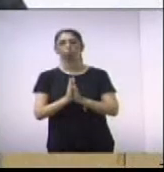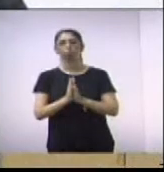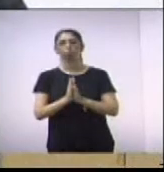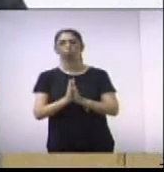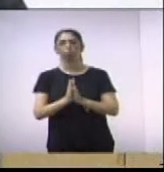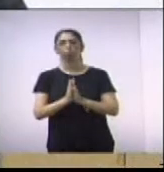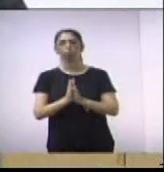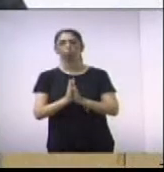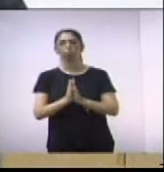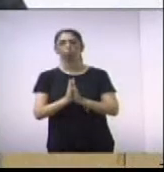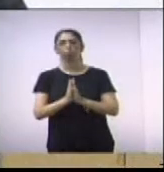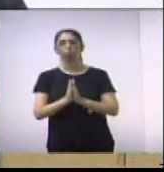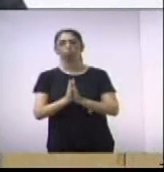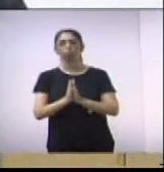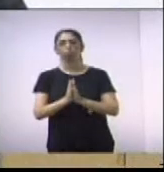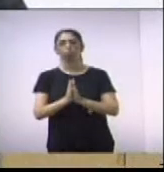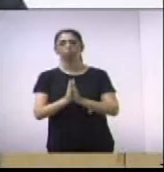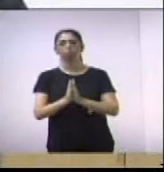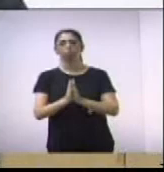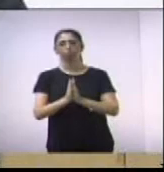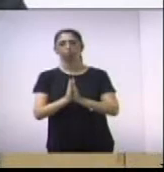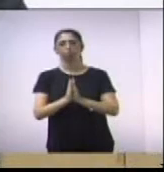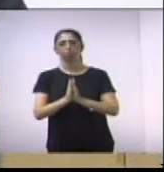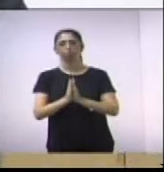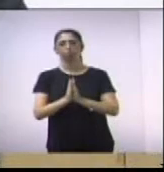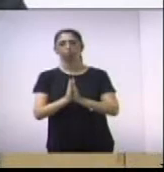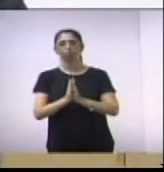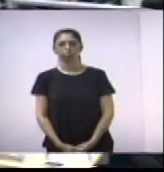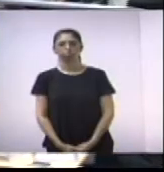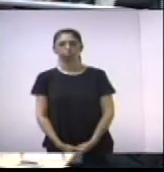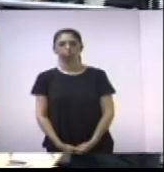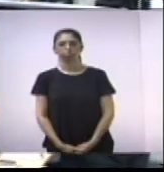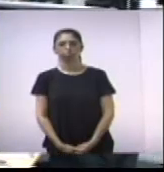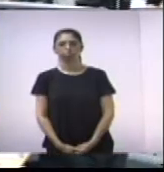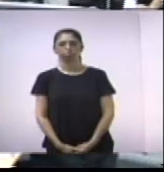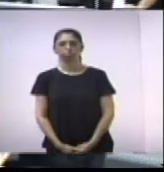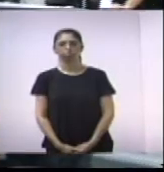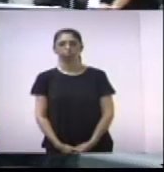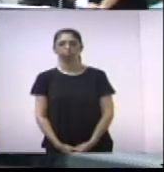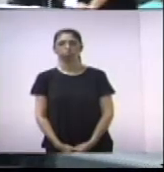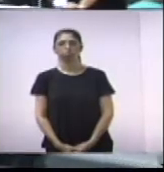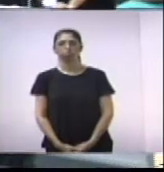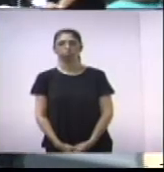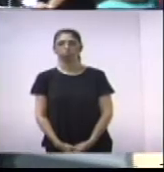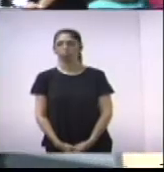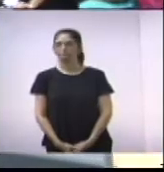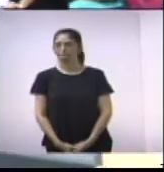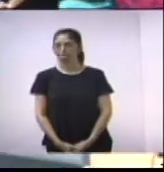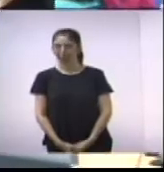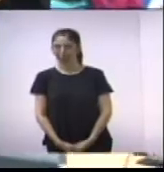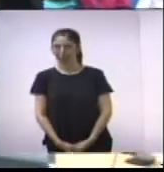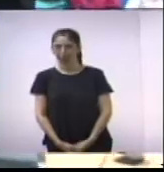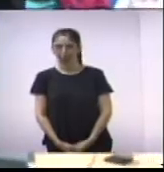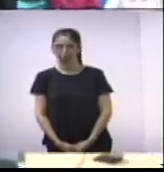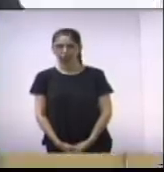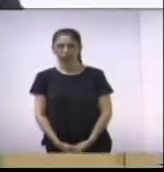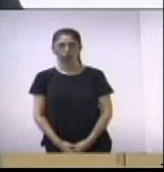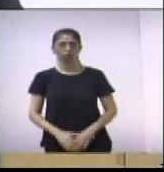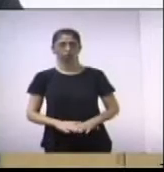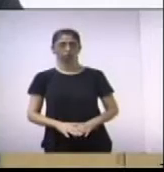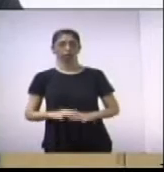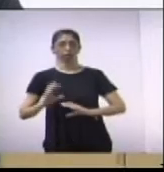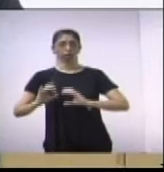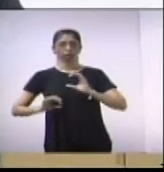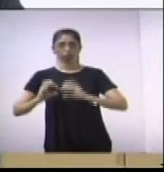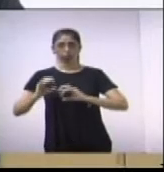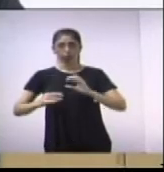Só uma parte. Com a palavra o vereador Fábio Valadão. Apenas uma parte, não mais de 30 segundos. Senhor presidente,